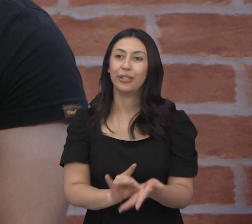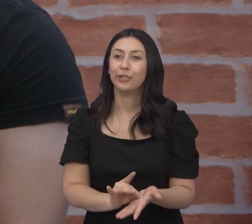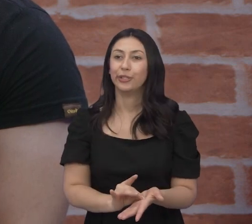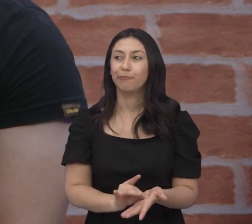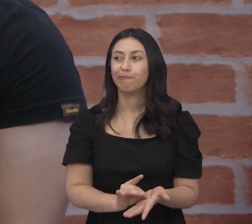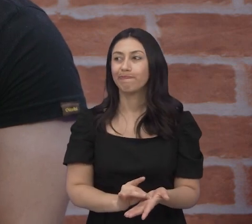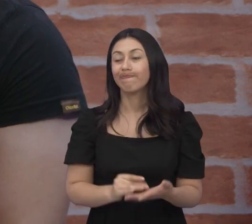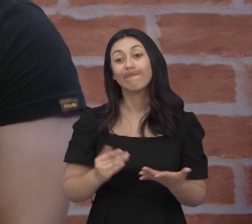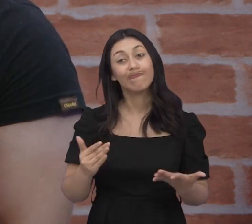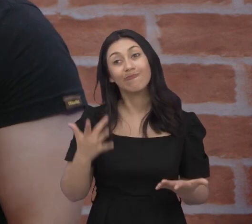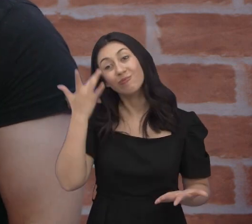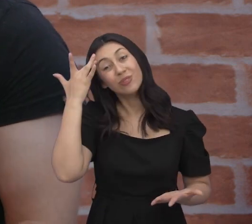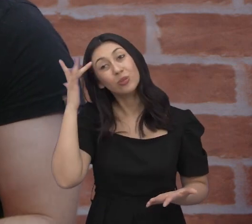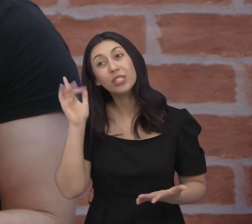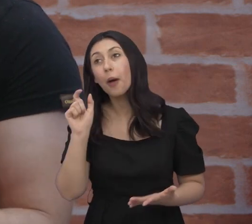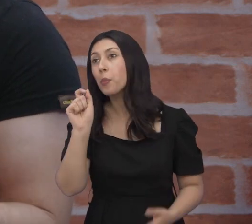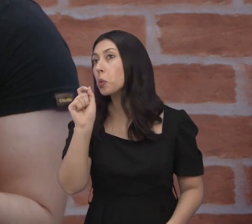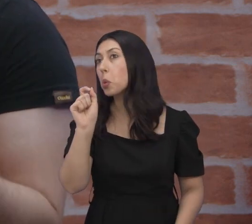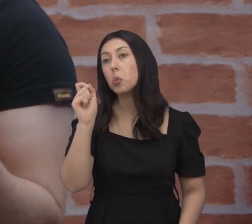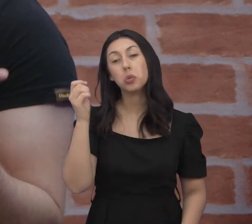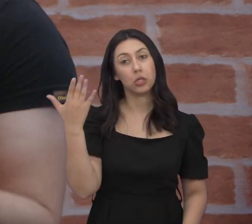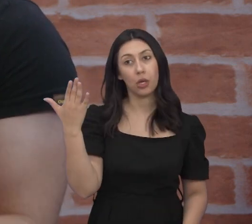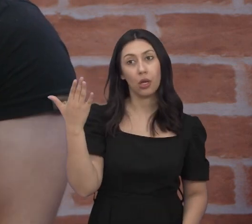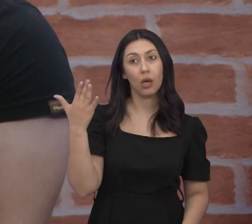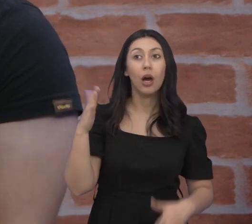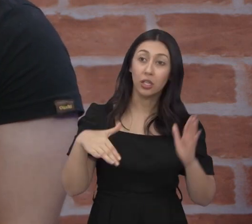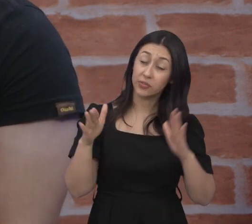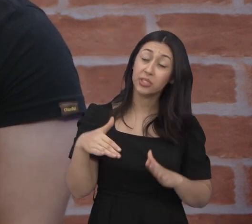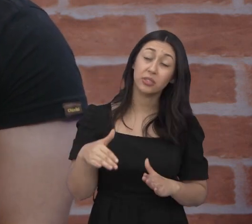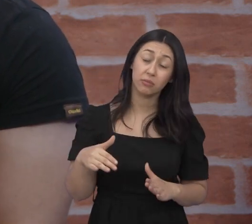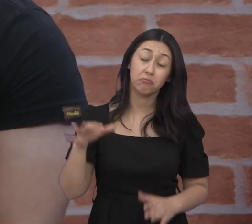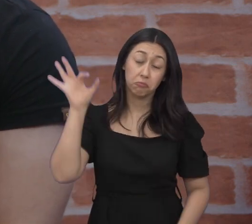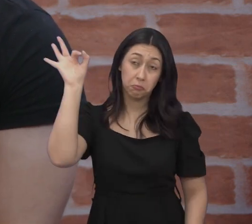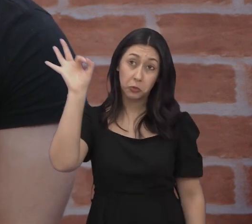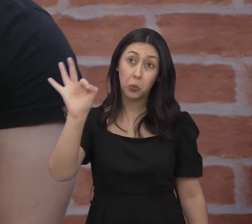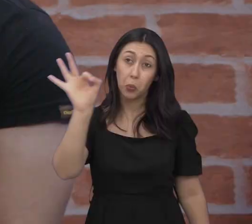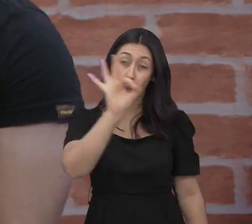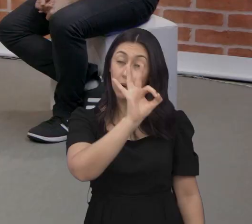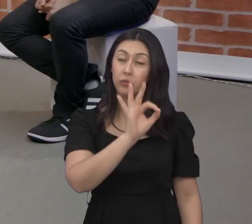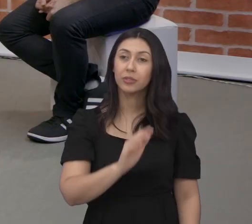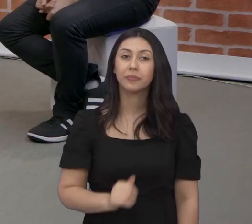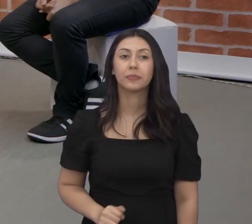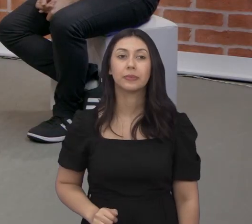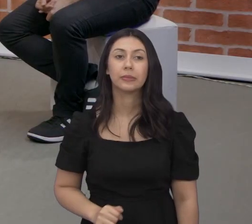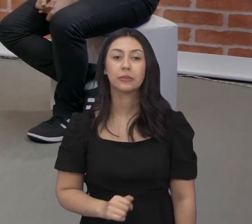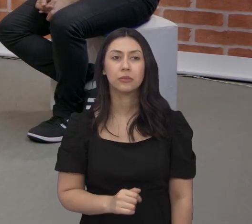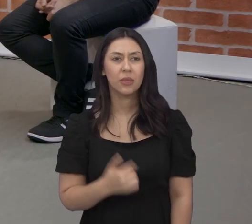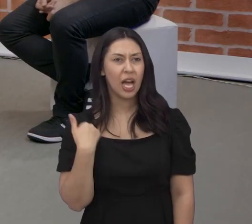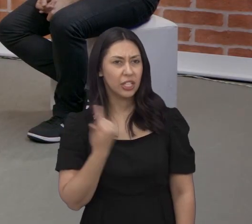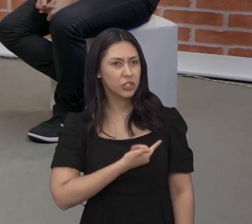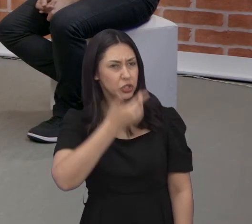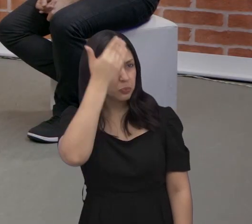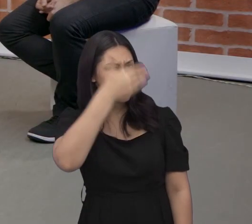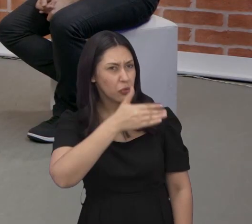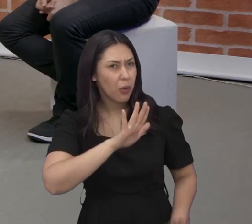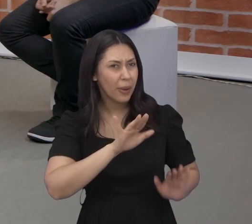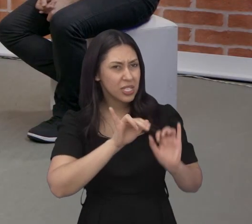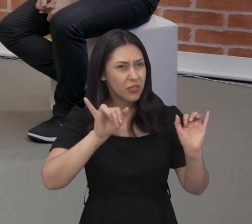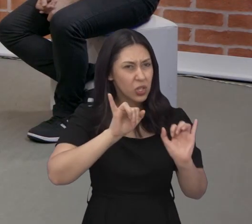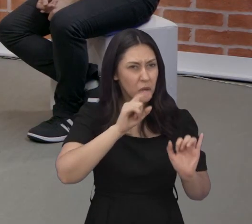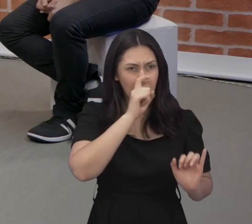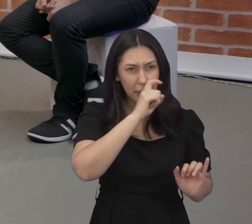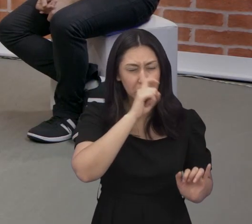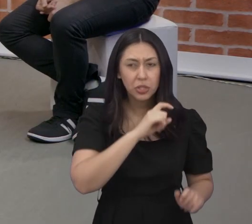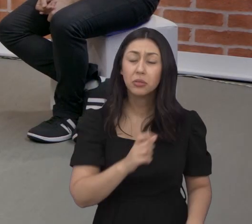comprovar que não é nada, ou passo nessa pode direção, ser que né? seja um OVNI mesmo? Você diz algo que pra gente é comprovado e desmentiram? Você quer